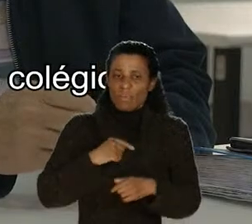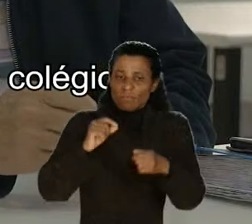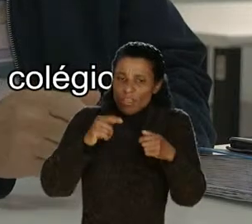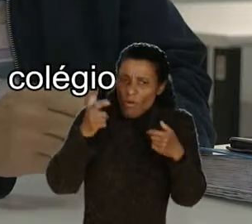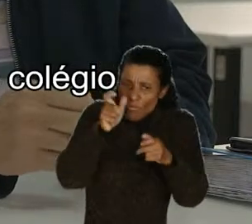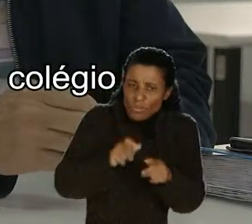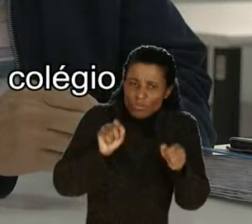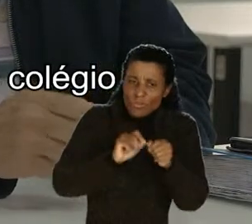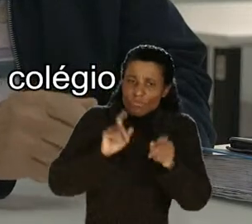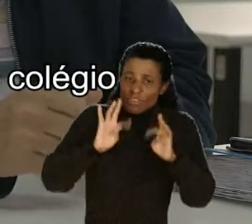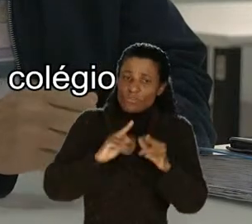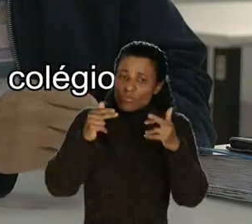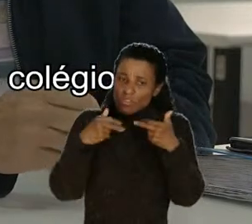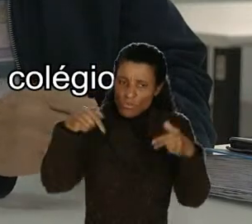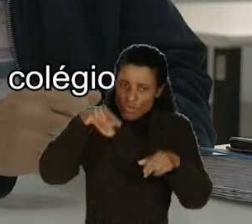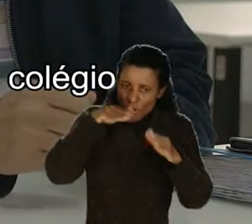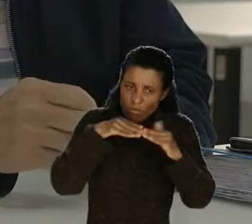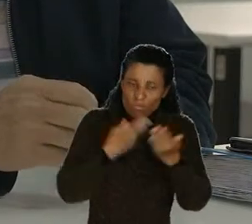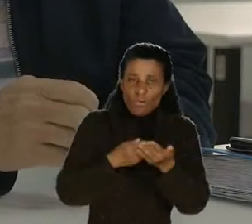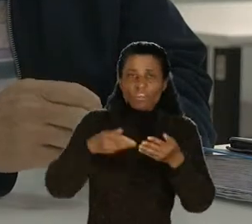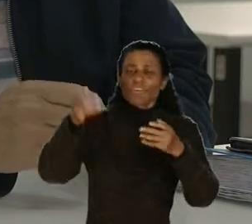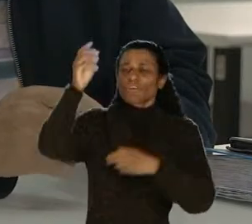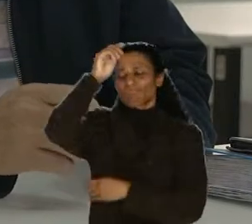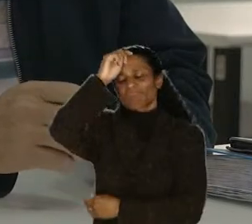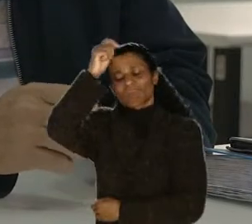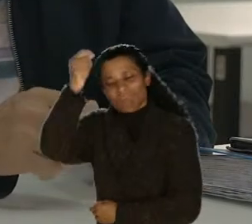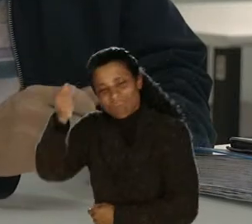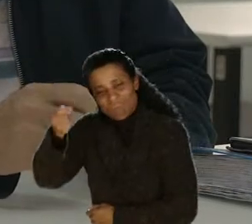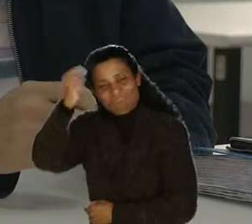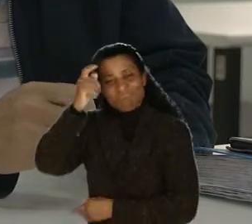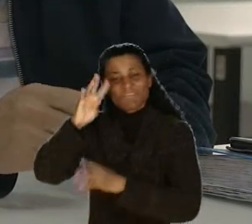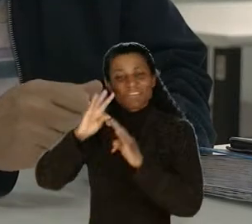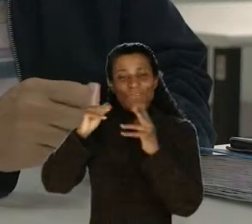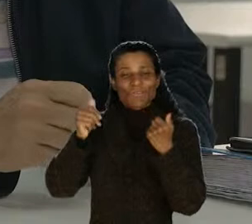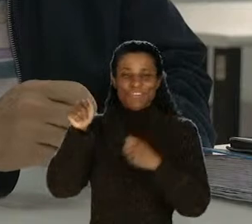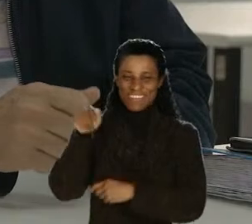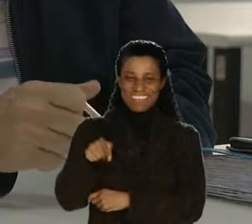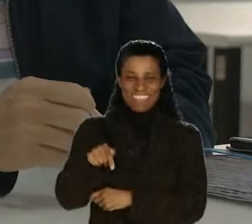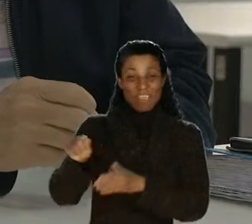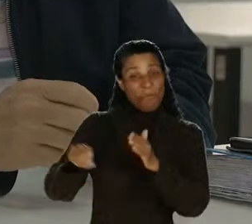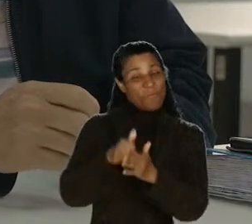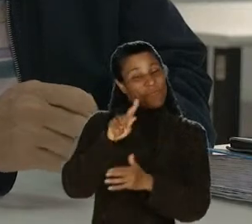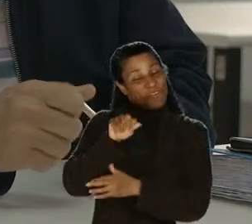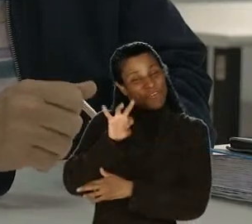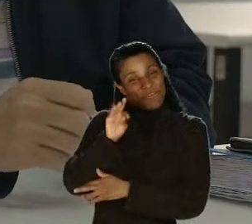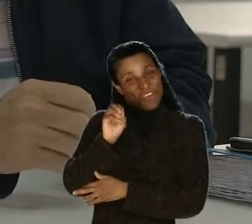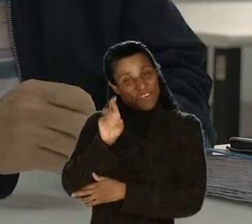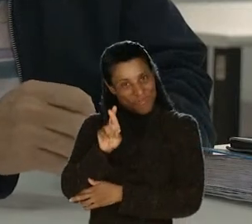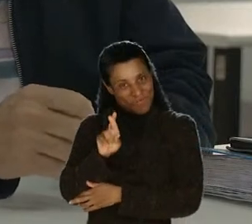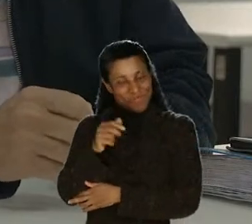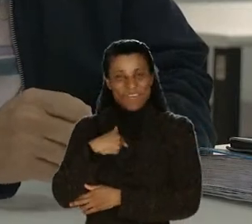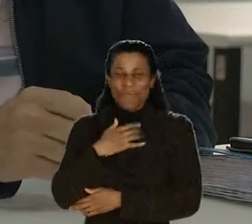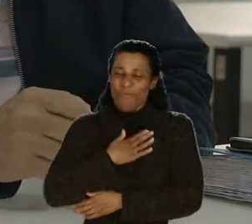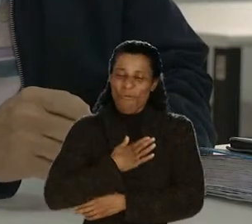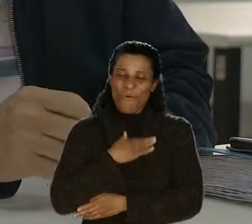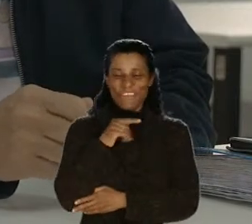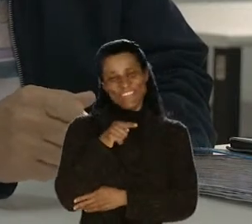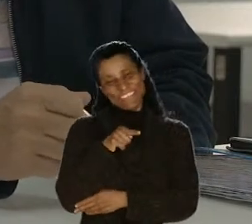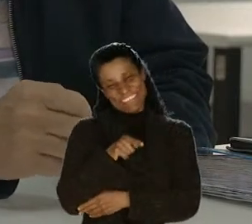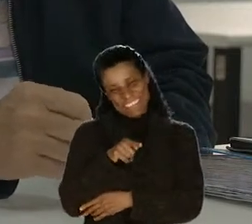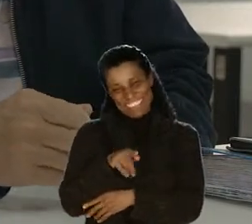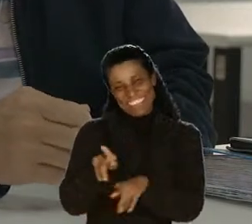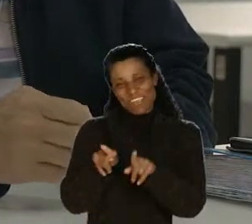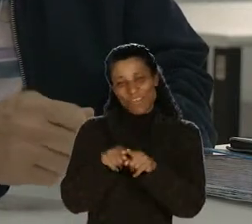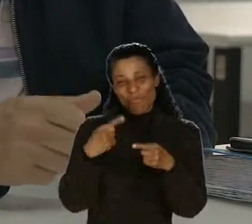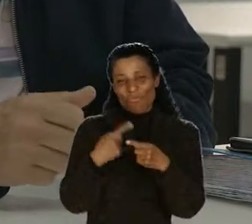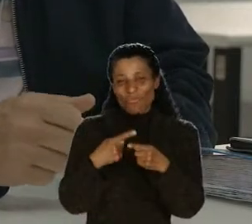Eu faço tudo coisa aqui em Coreza. Eu tiro o chapéu a todo mundo aqui. Primeiro o Vitor, eu gosto muito